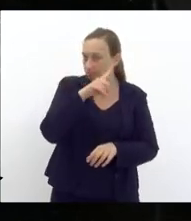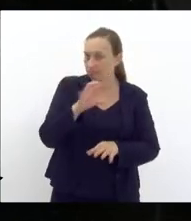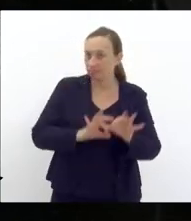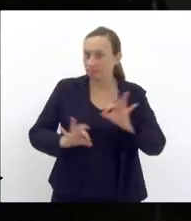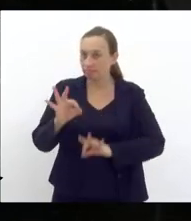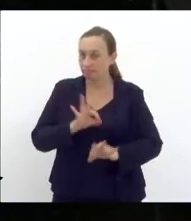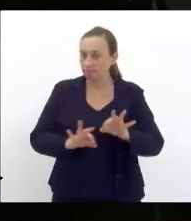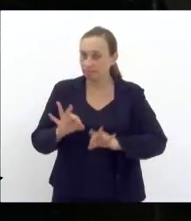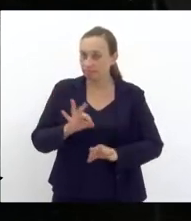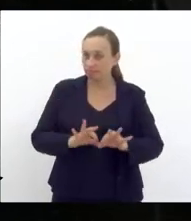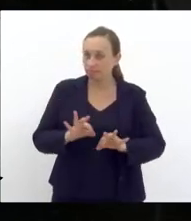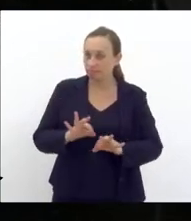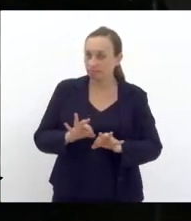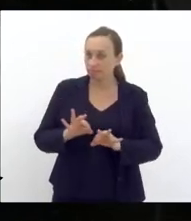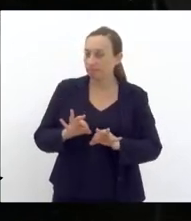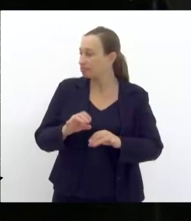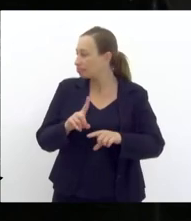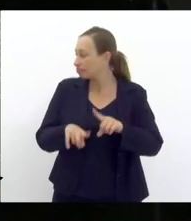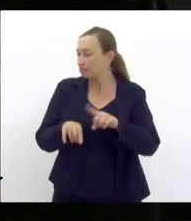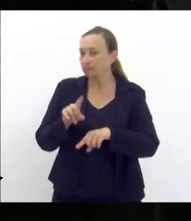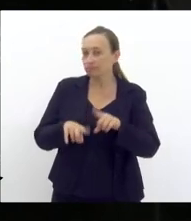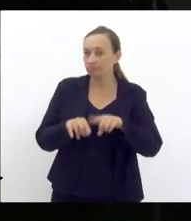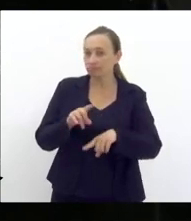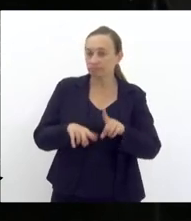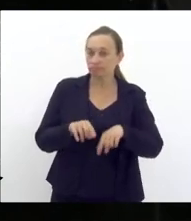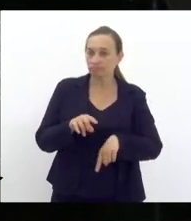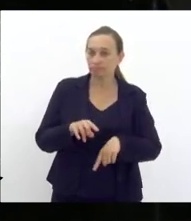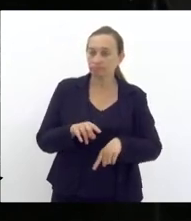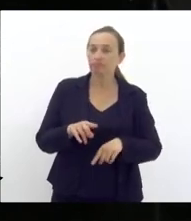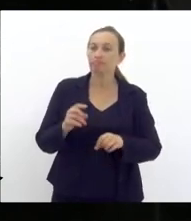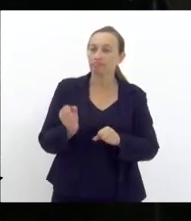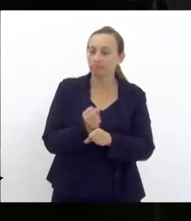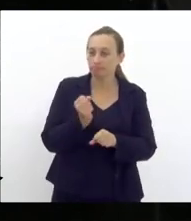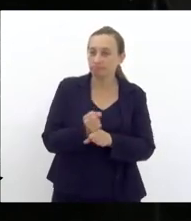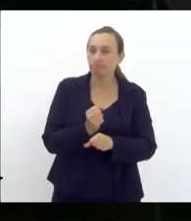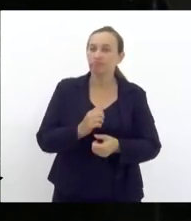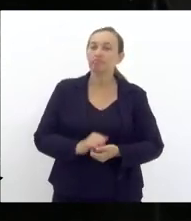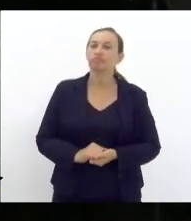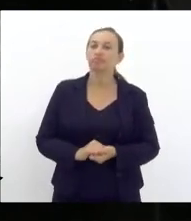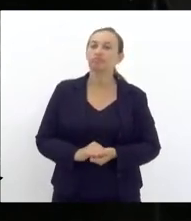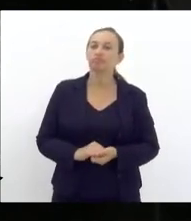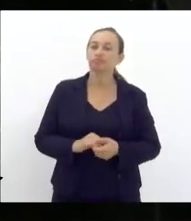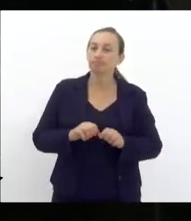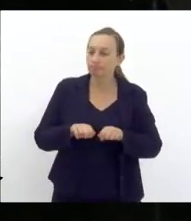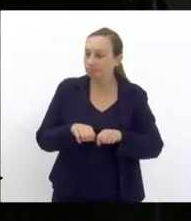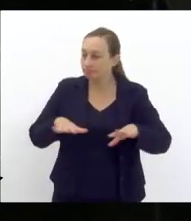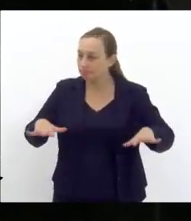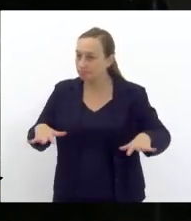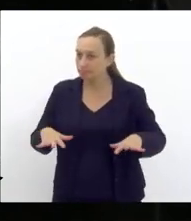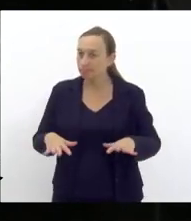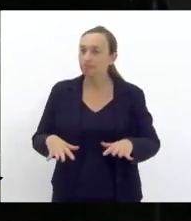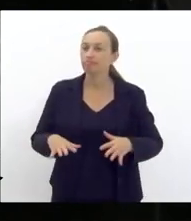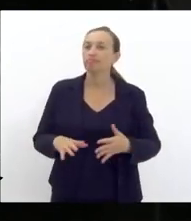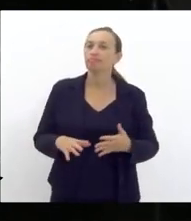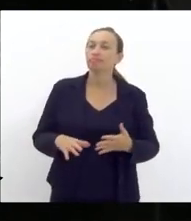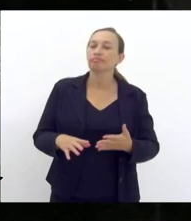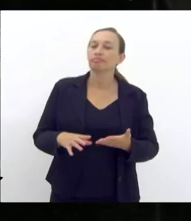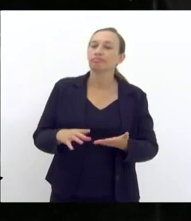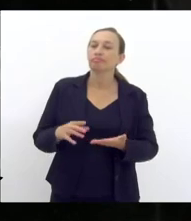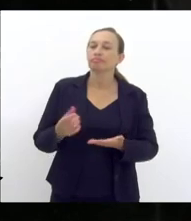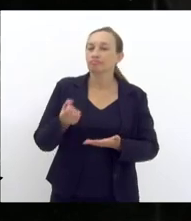processo para aquisição de equipamentos mobiliário e execução de obras a necessidade de ampliar aquisição de medicamentos